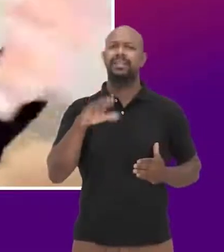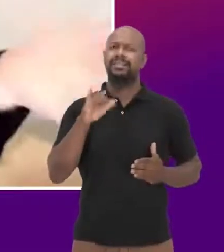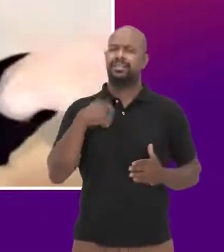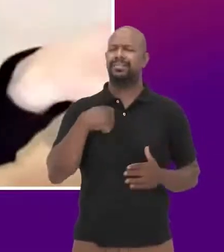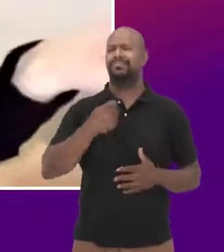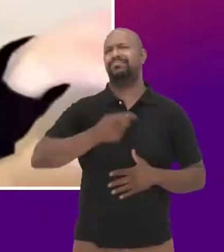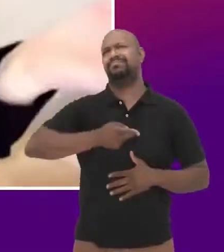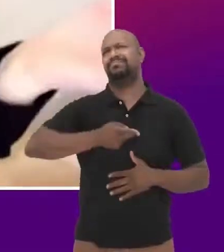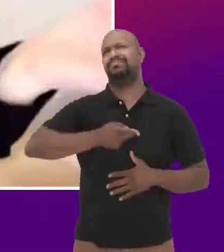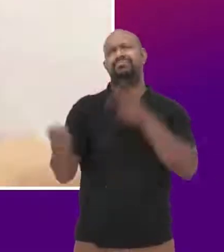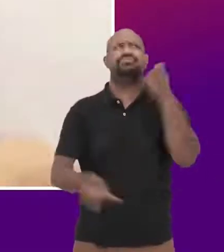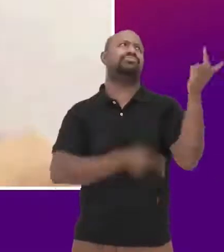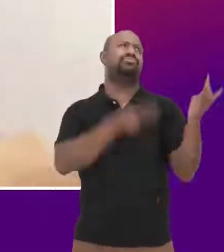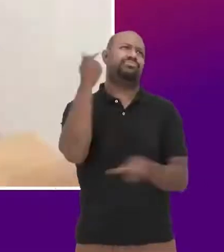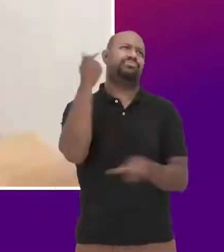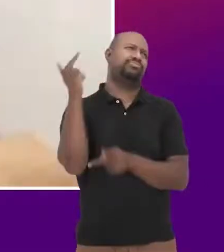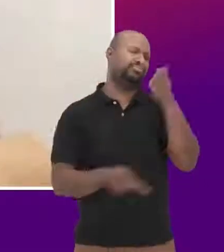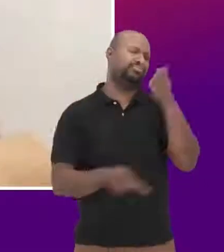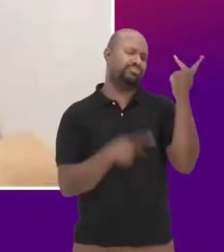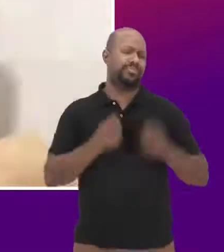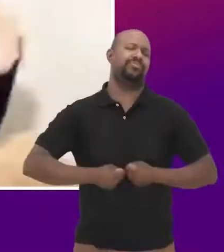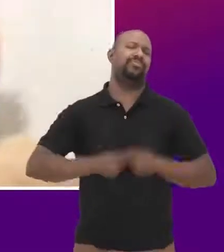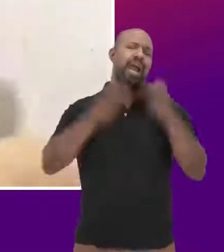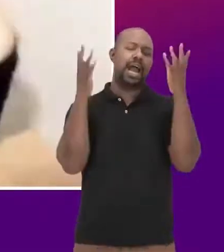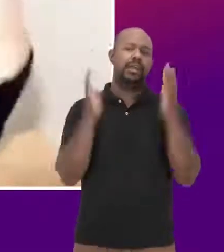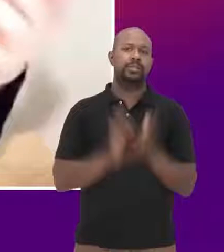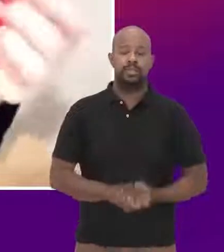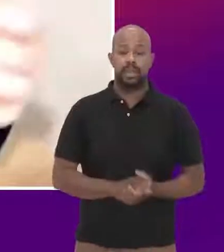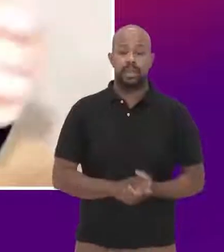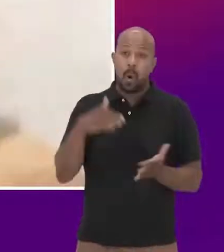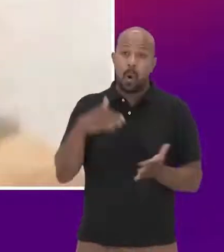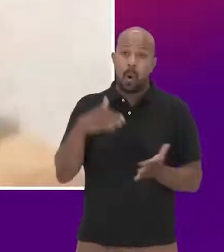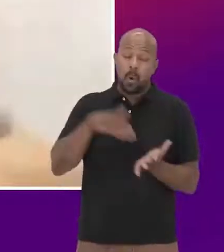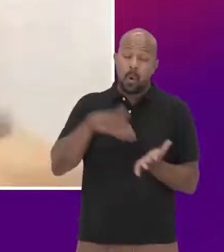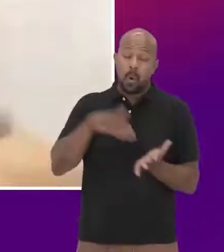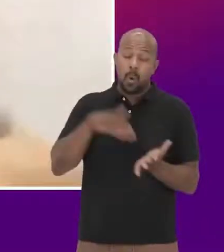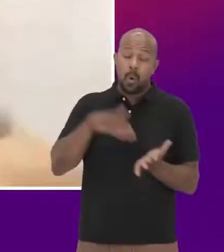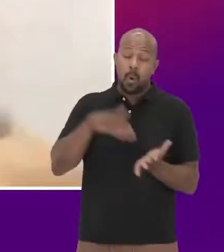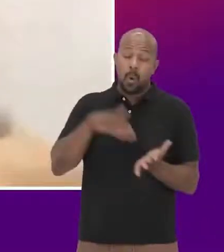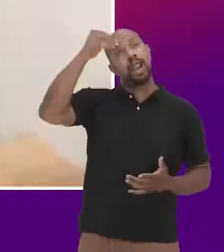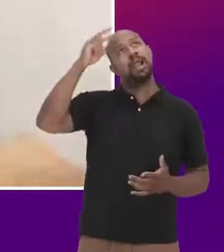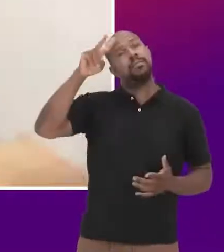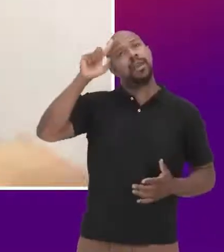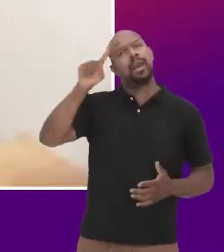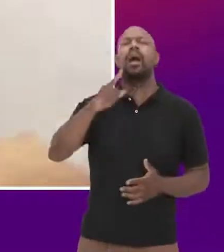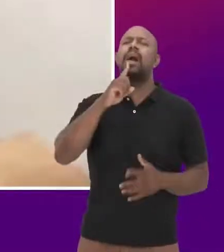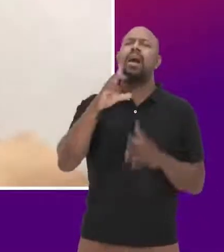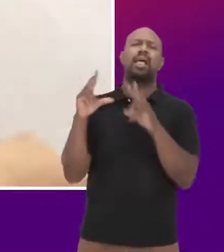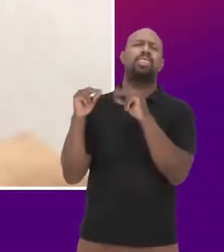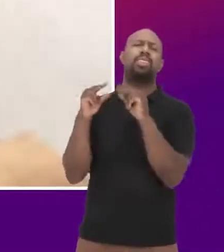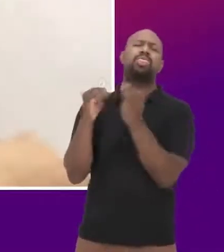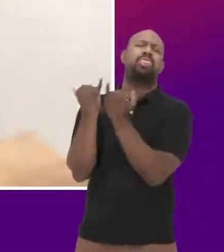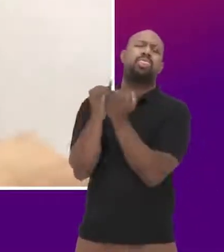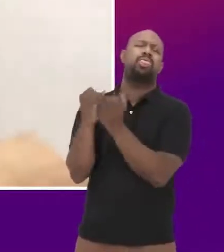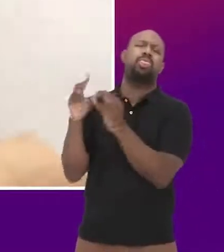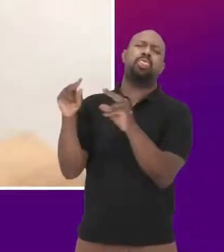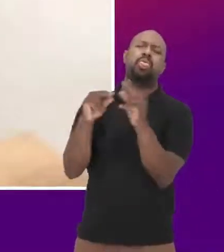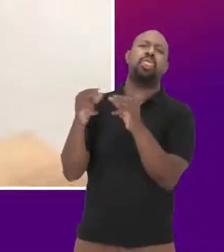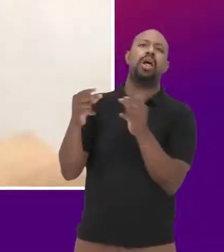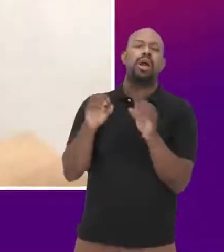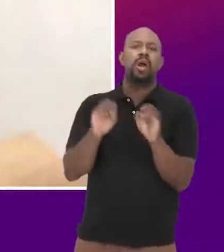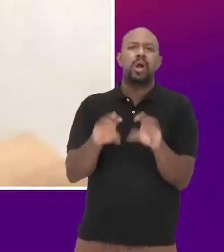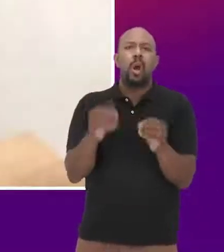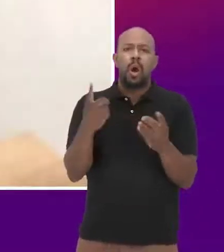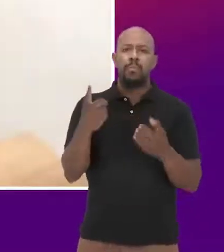citar vários exemplos. O último que me ocorre por exemplo, o burburinho que aconteceu. Como é que